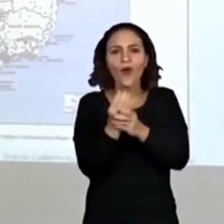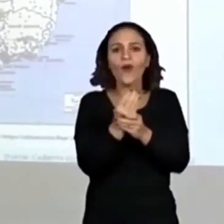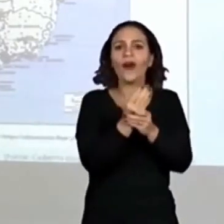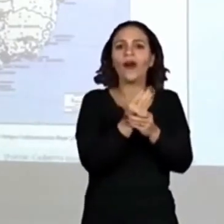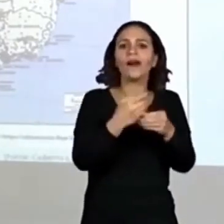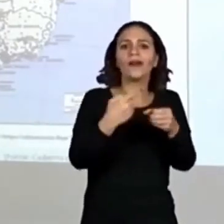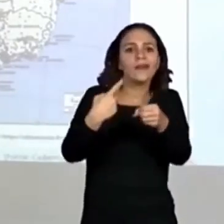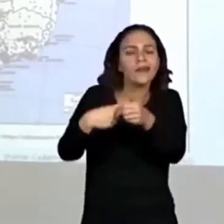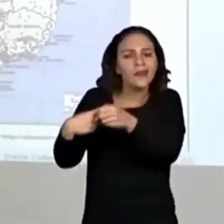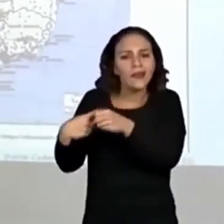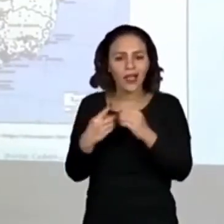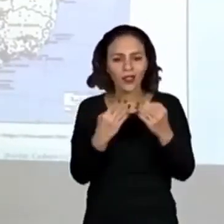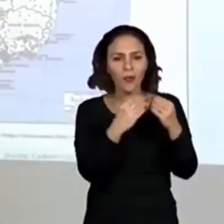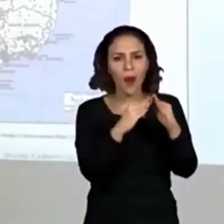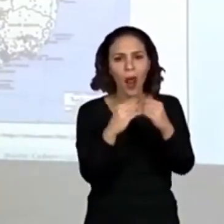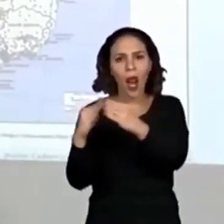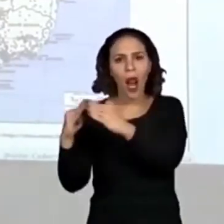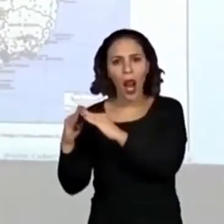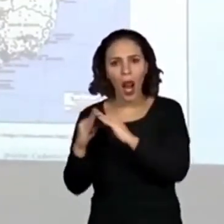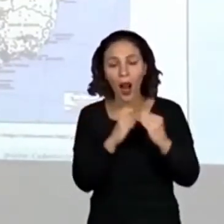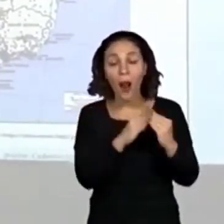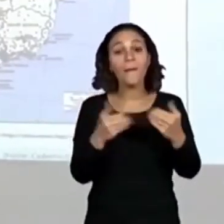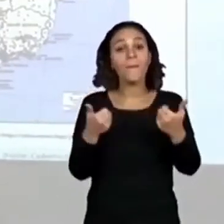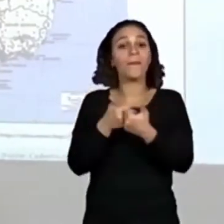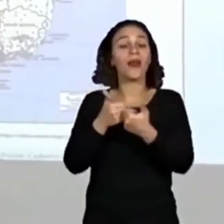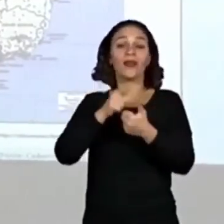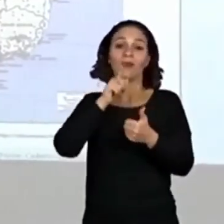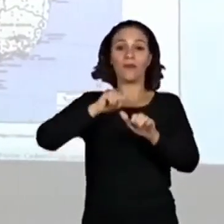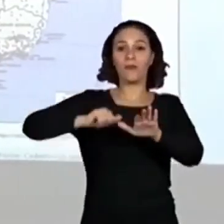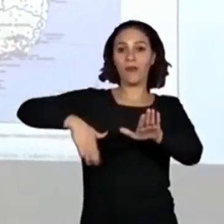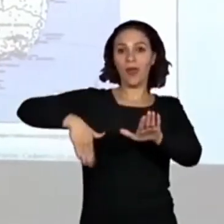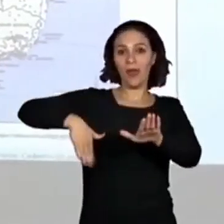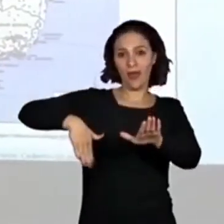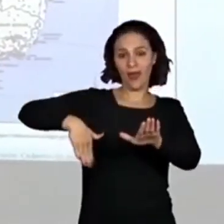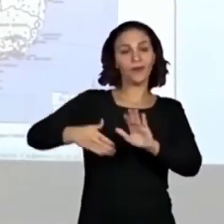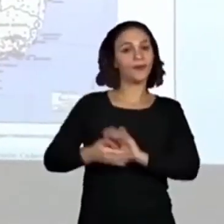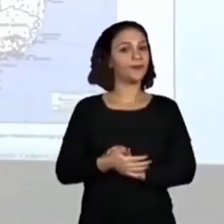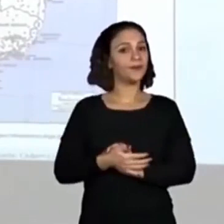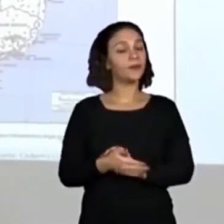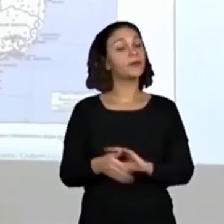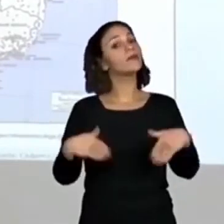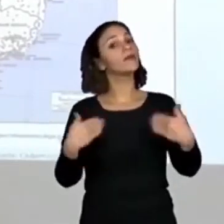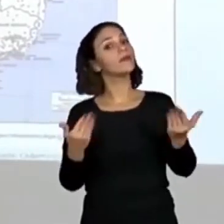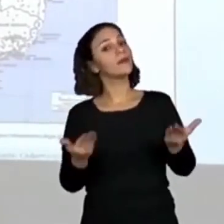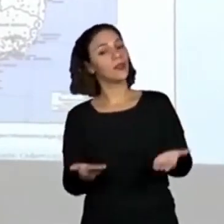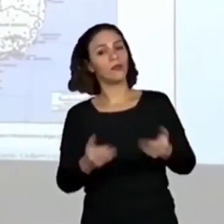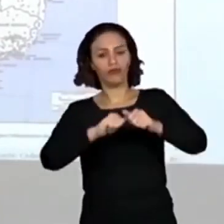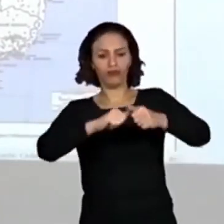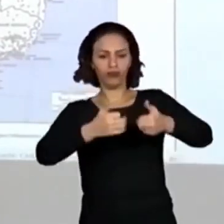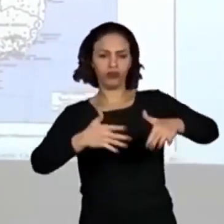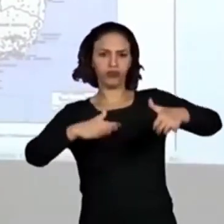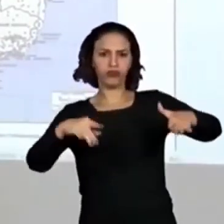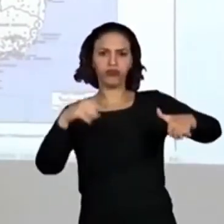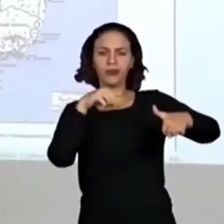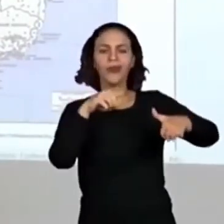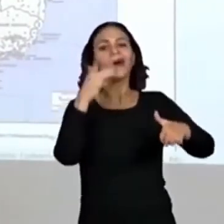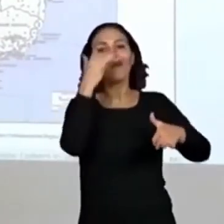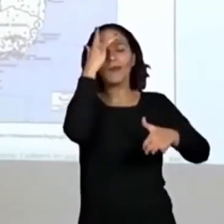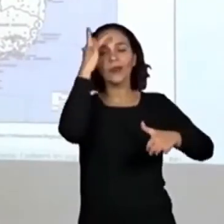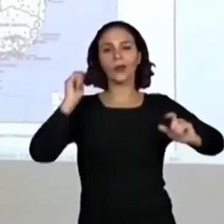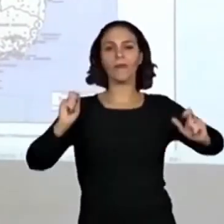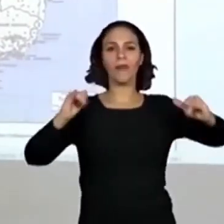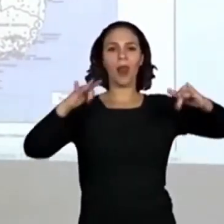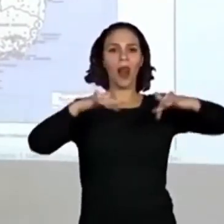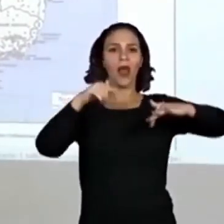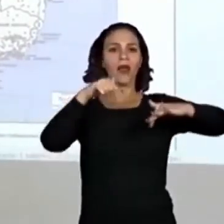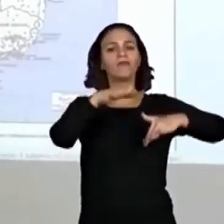se desenvolveram próximo do mar. E, a partir daí, logicamente, que a concentração de pessoas